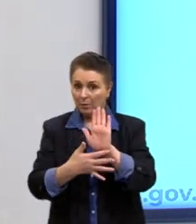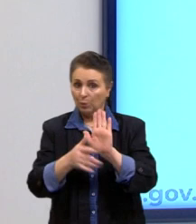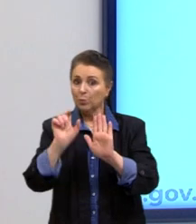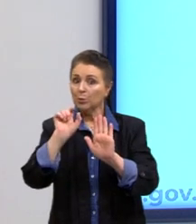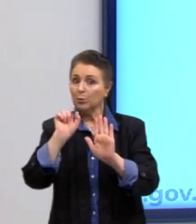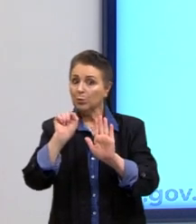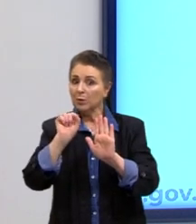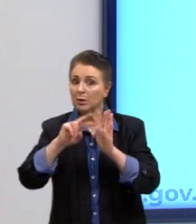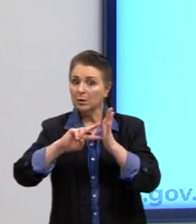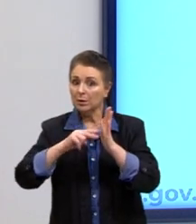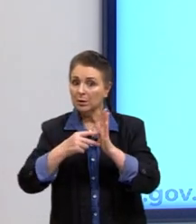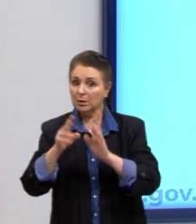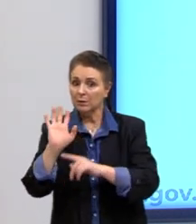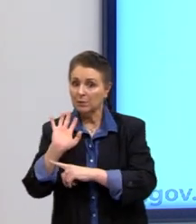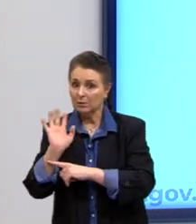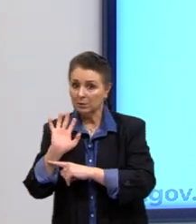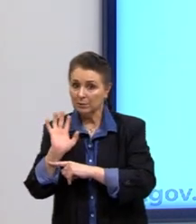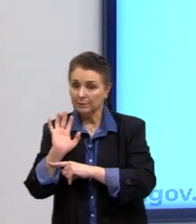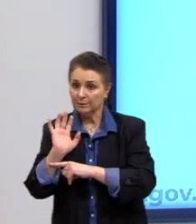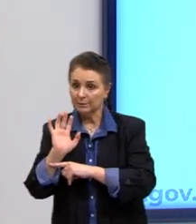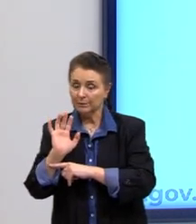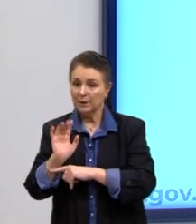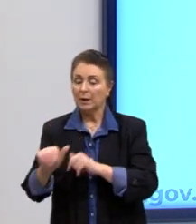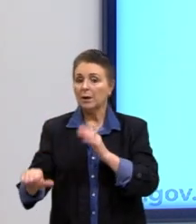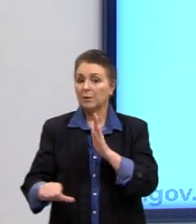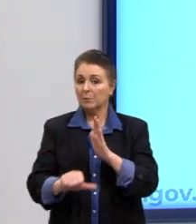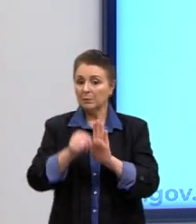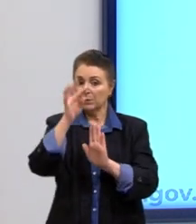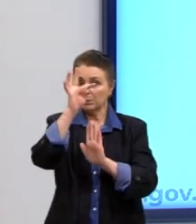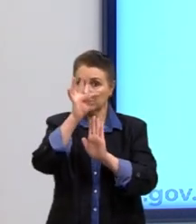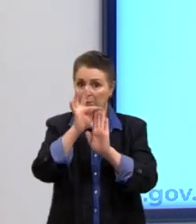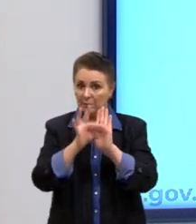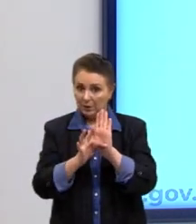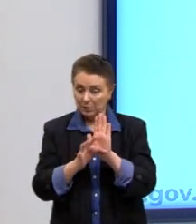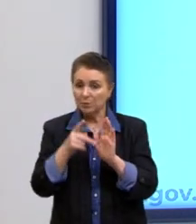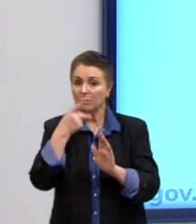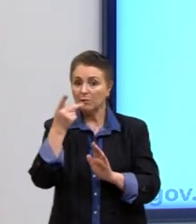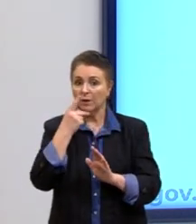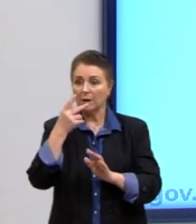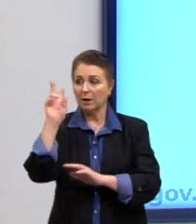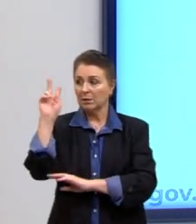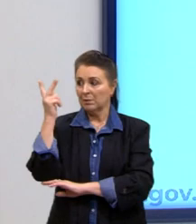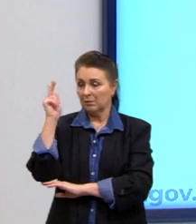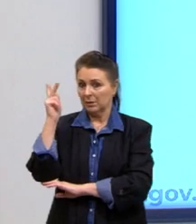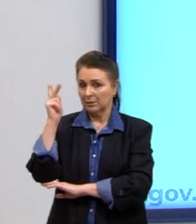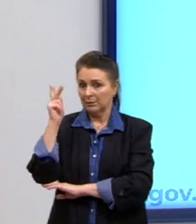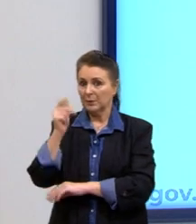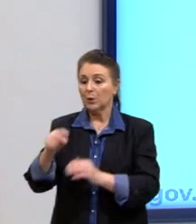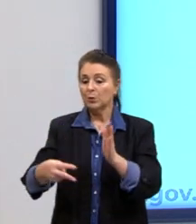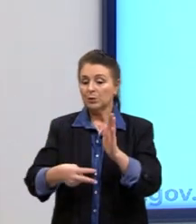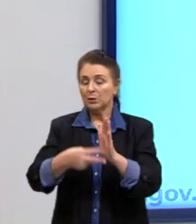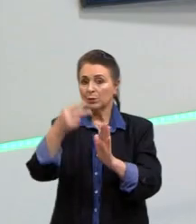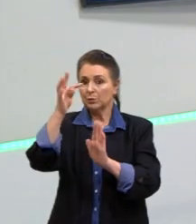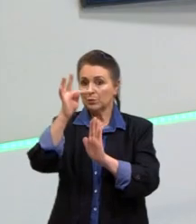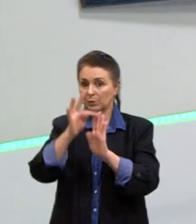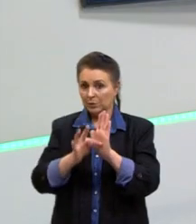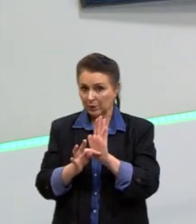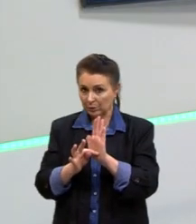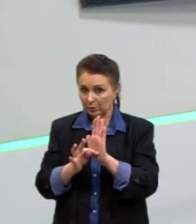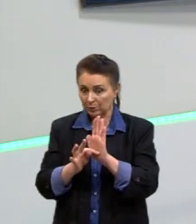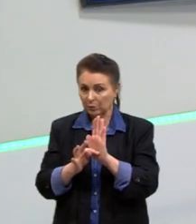seria o cinema, tá? Então, o primeiro texto falando sobre a história. O segundo texto fazendo